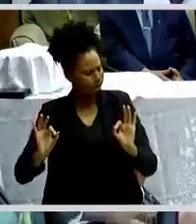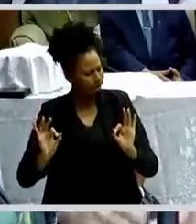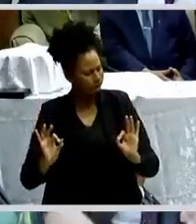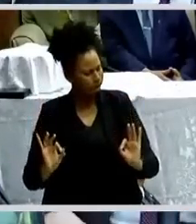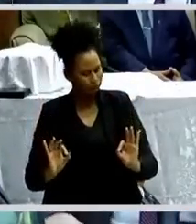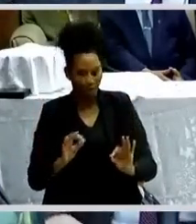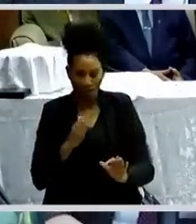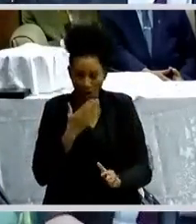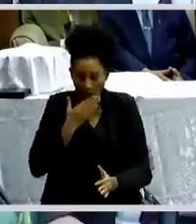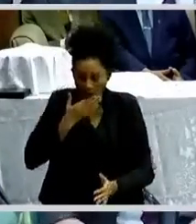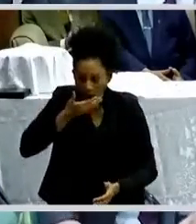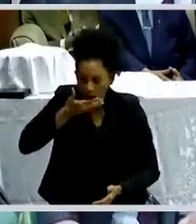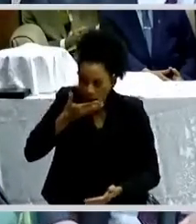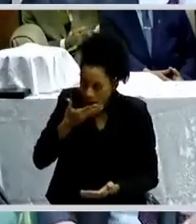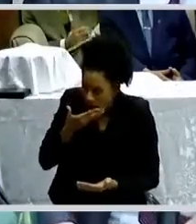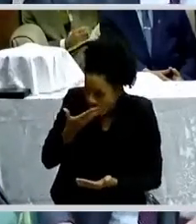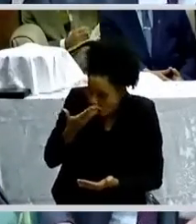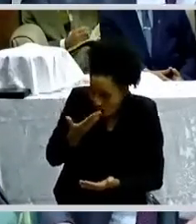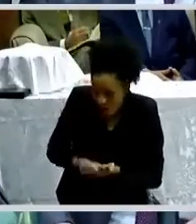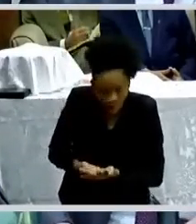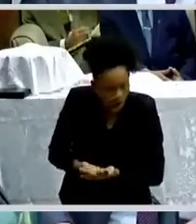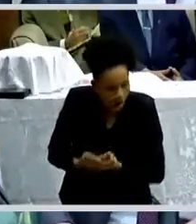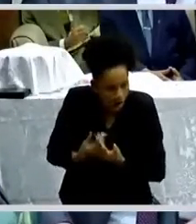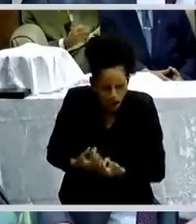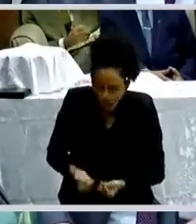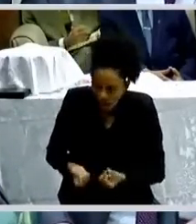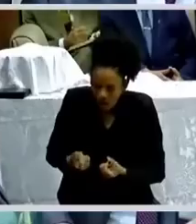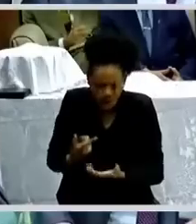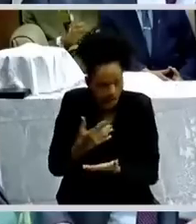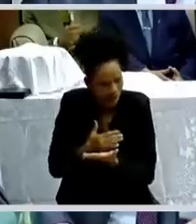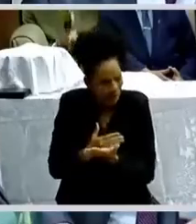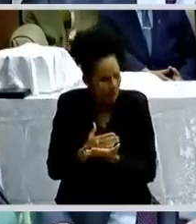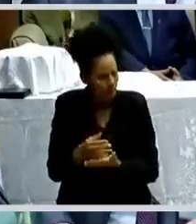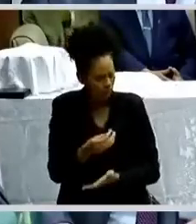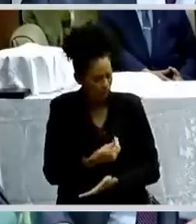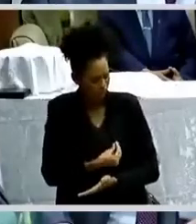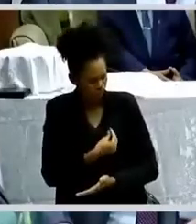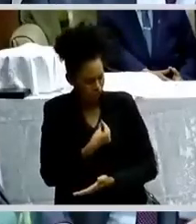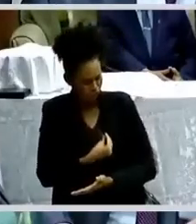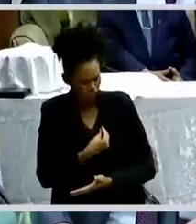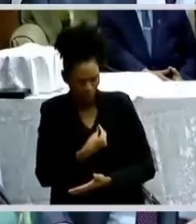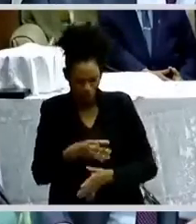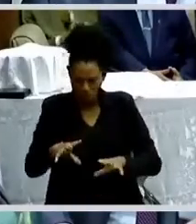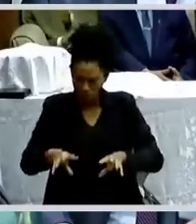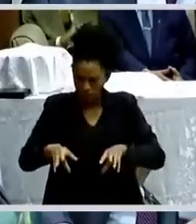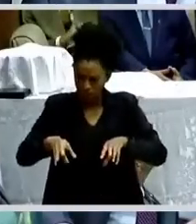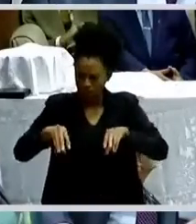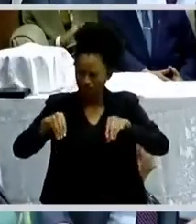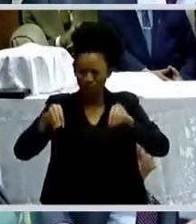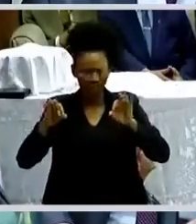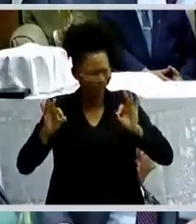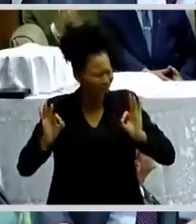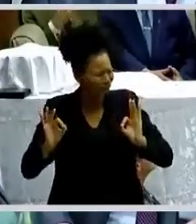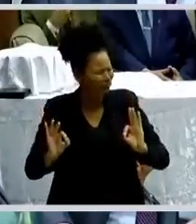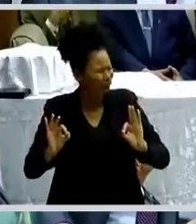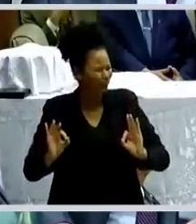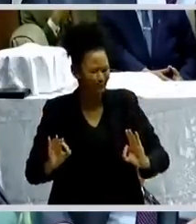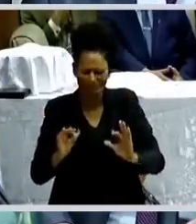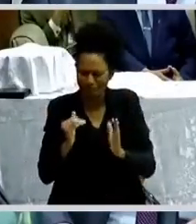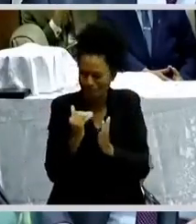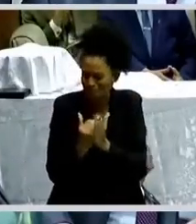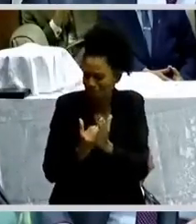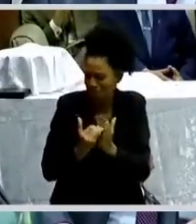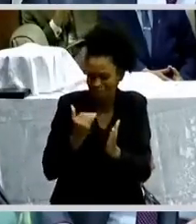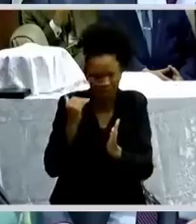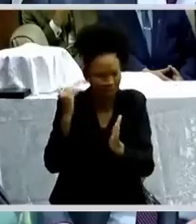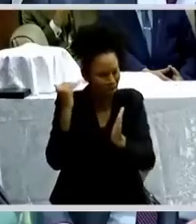fica abestalhado. Salomão começou a viver com o seu palácio uma luxúria tamanha, e